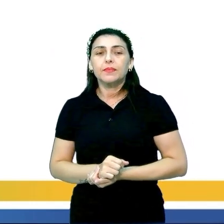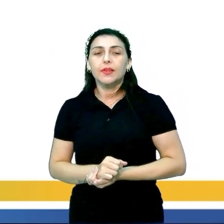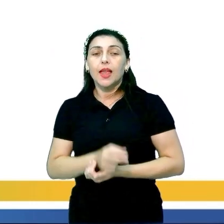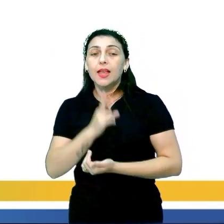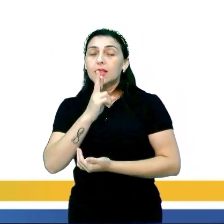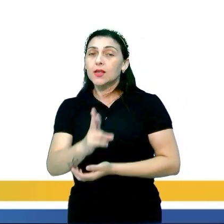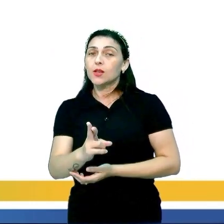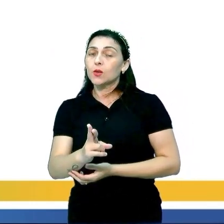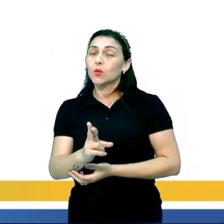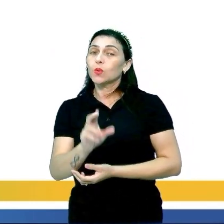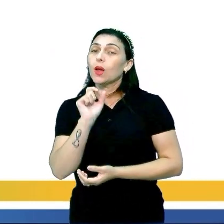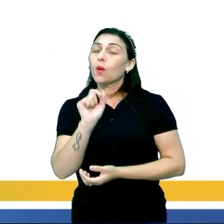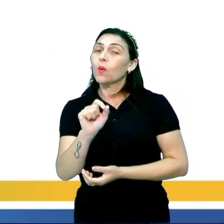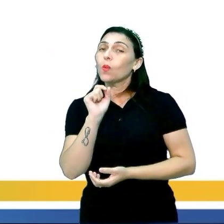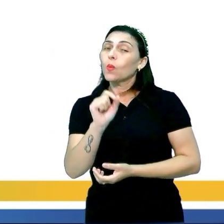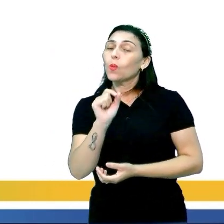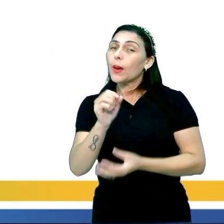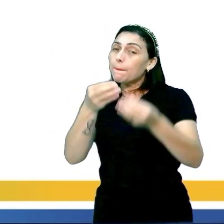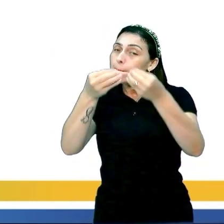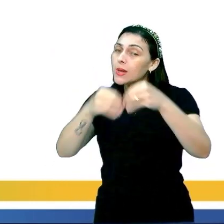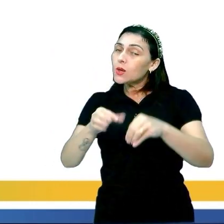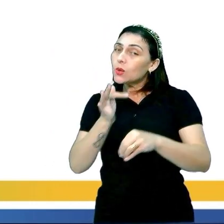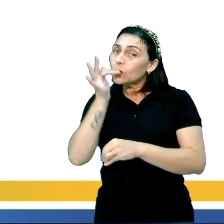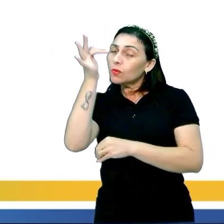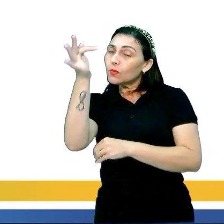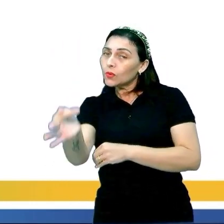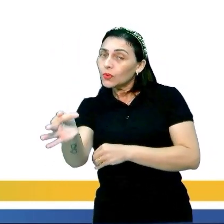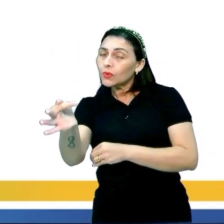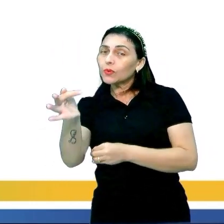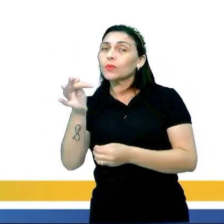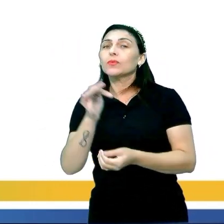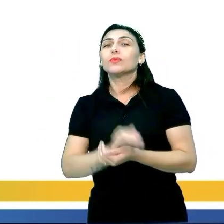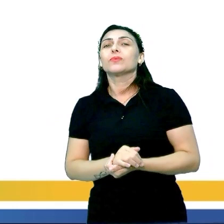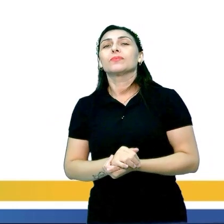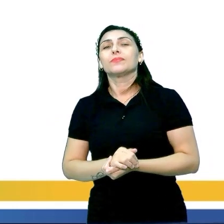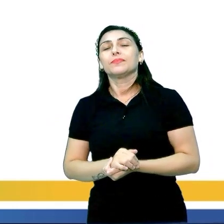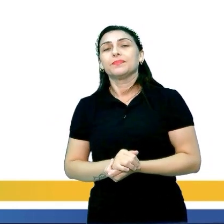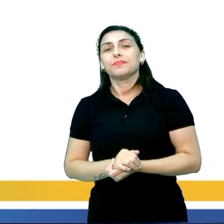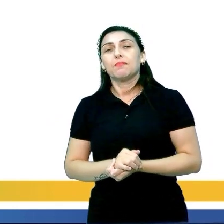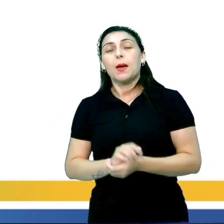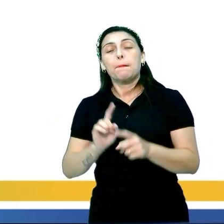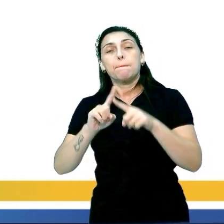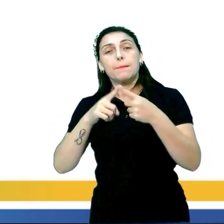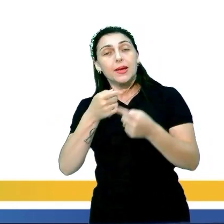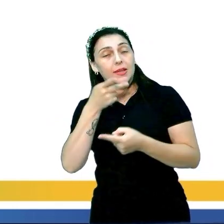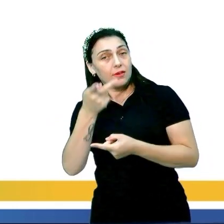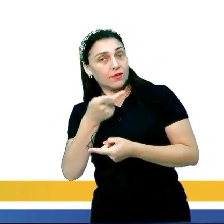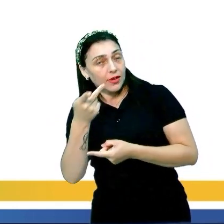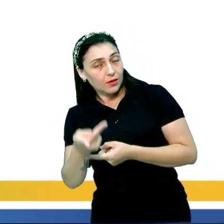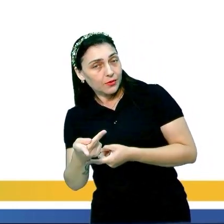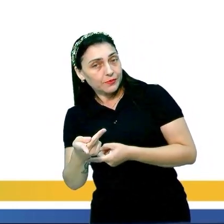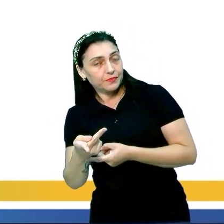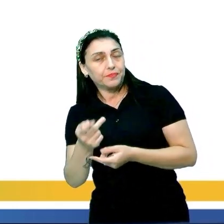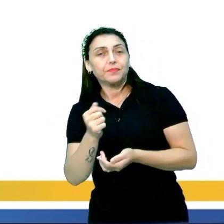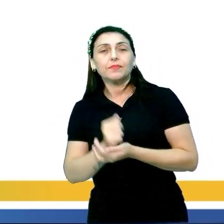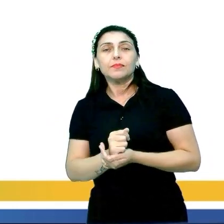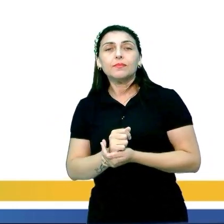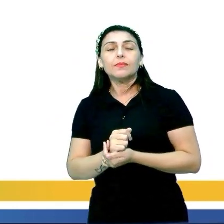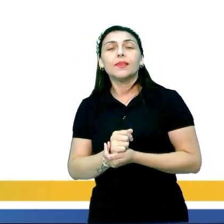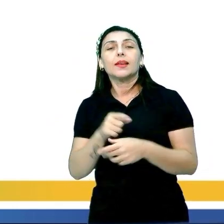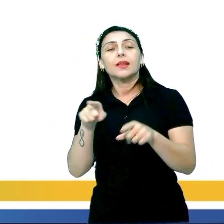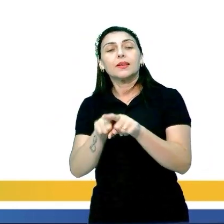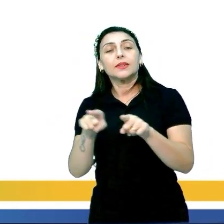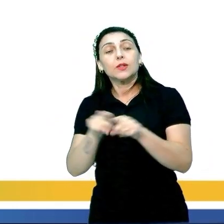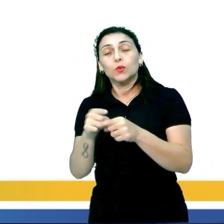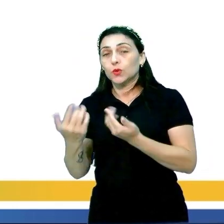Vezes resulta contra ele, ou seja, a política volta-se contra os jovens. É isso que ele falou. Mas ele falou, né? O contrário,